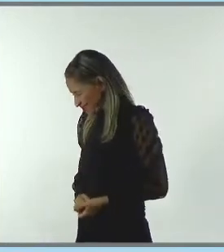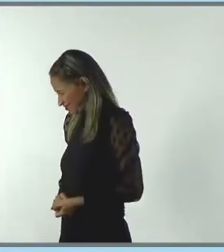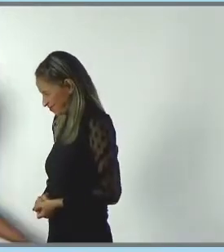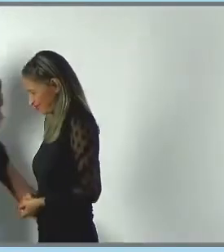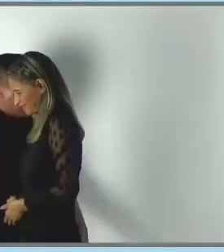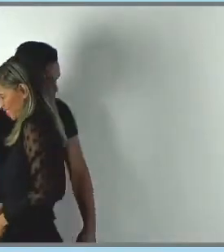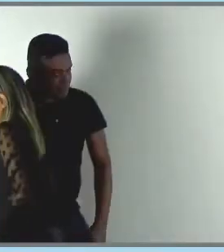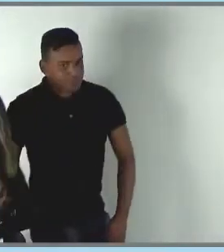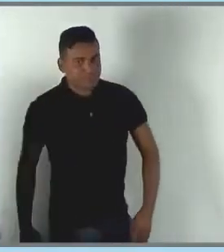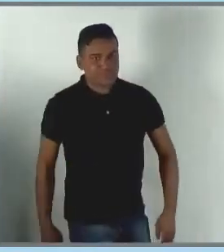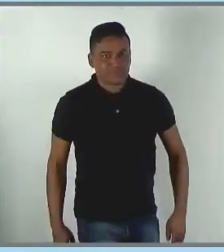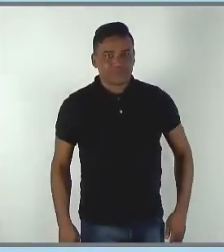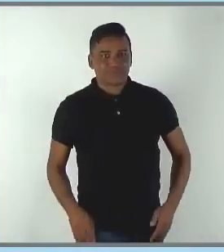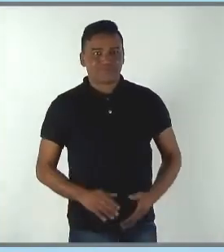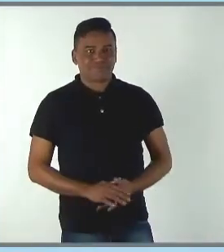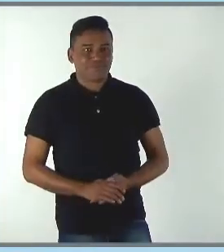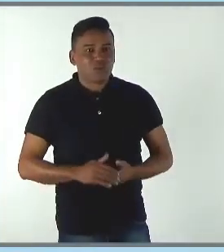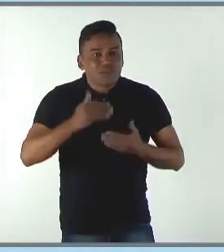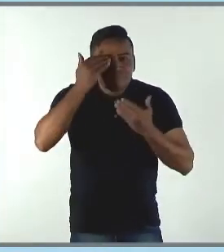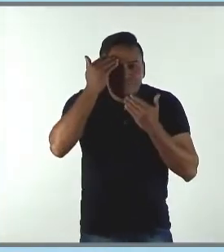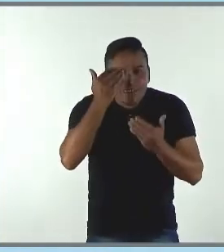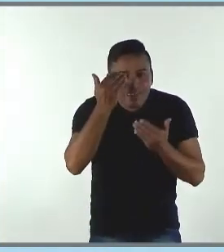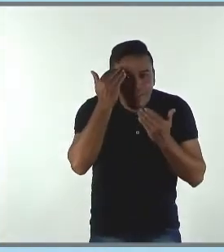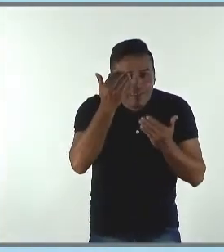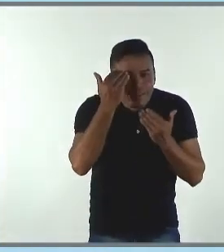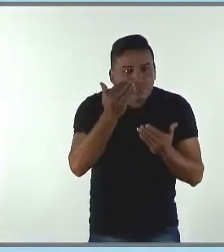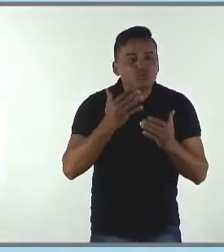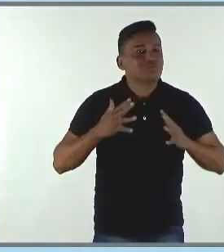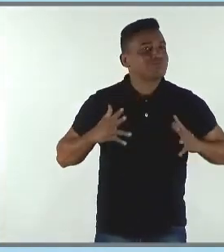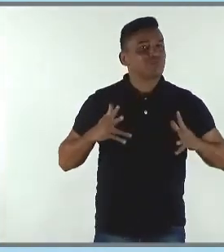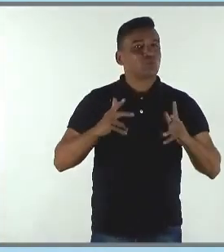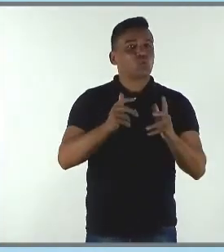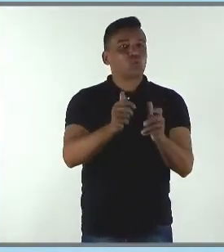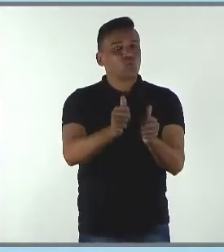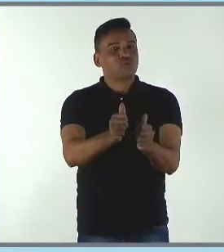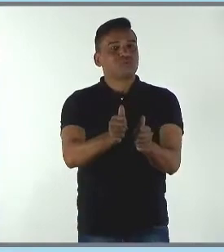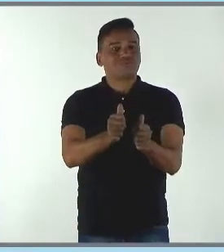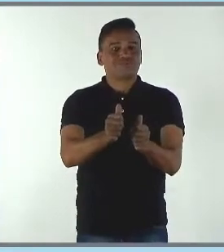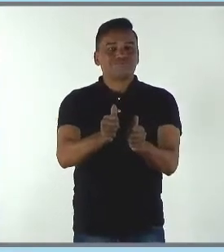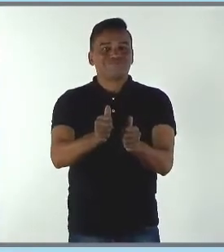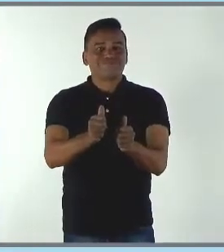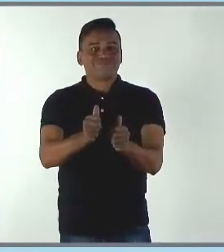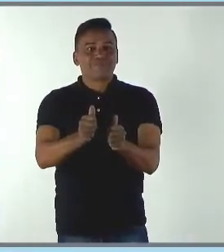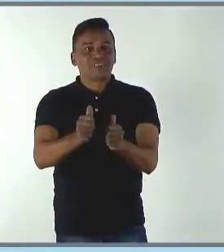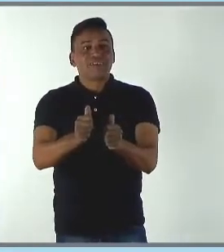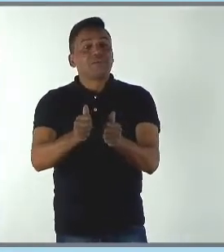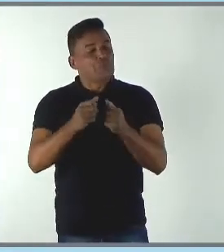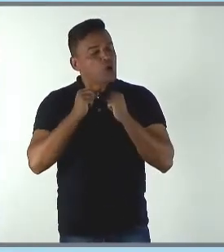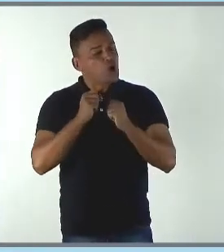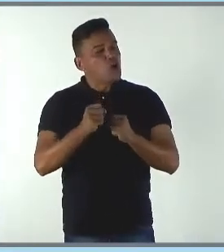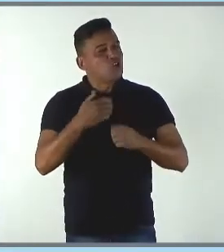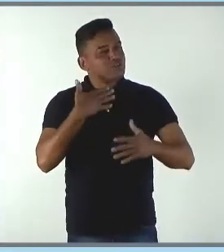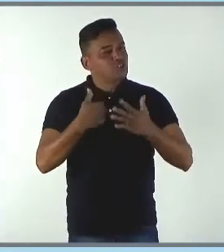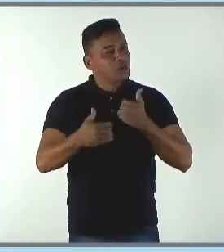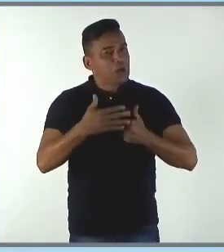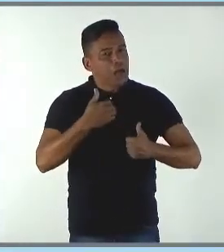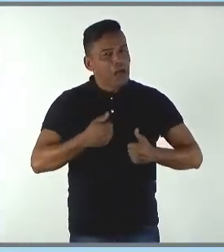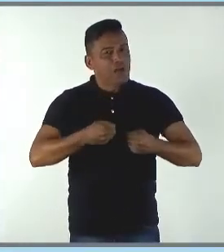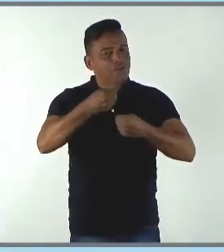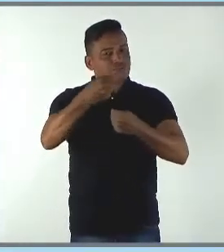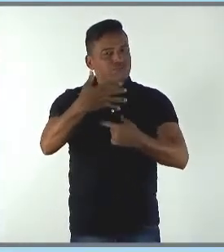gentileza, Madu, e fico à disposição de vocês, né, nos nossos comentários.